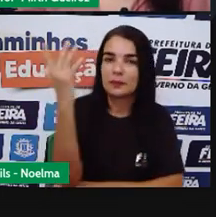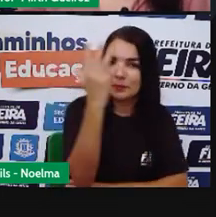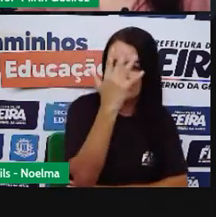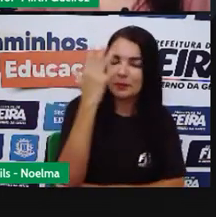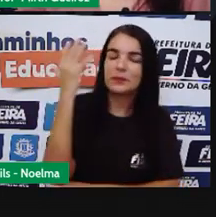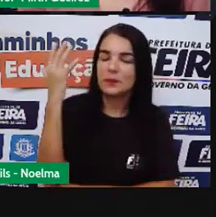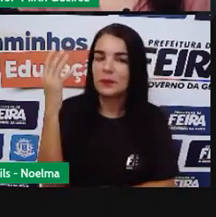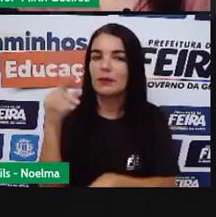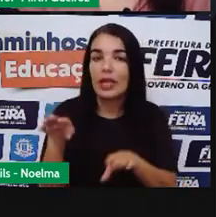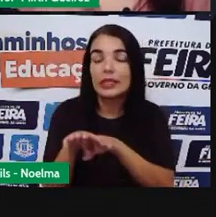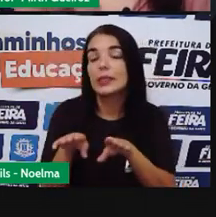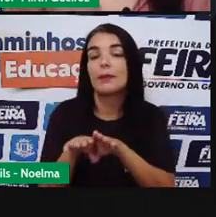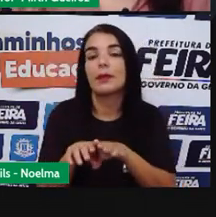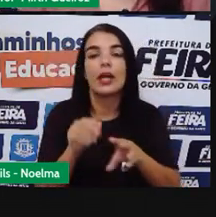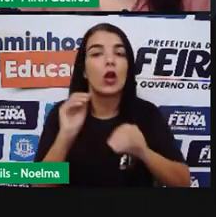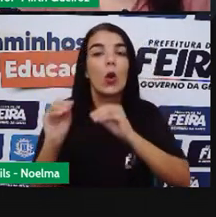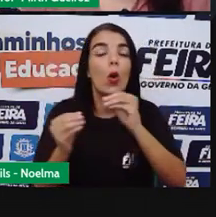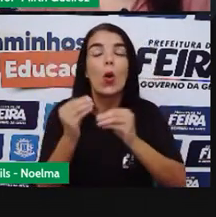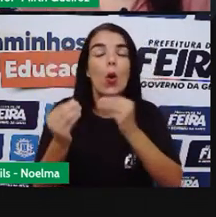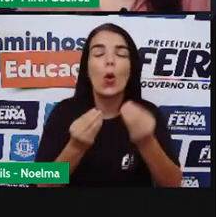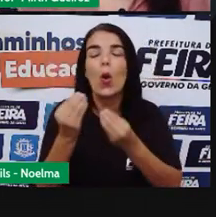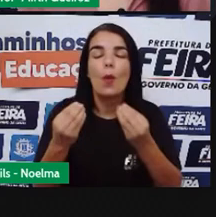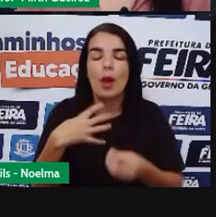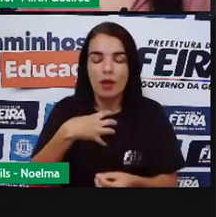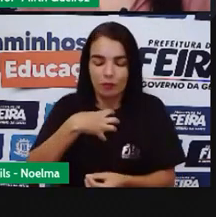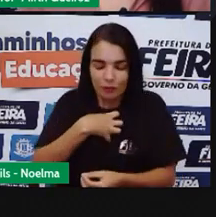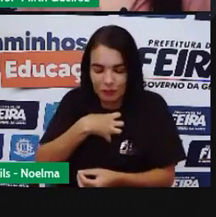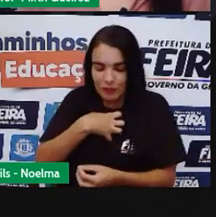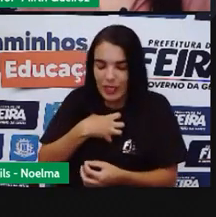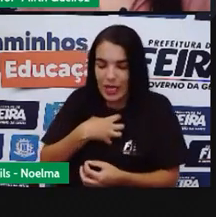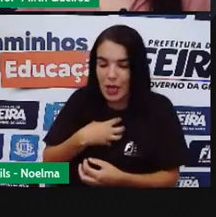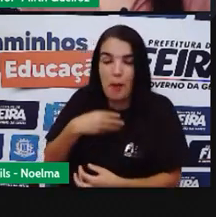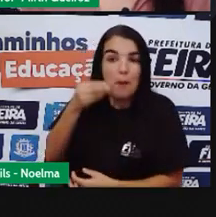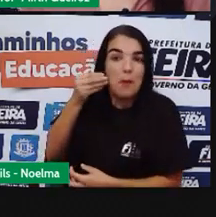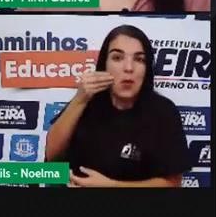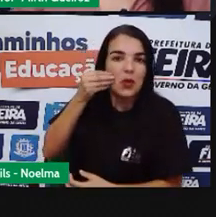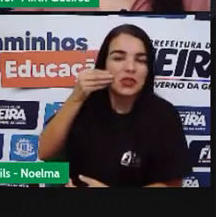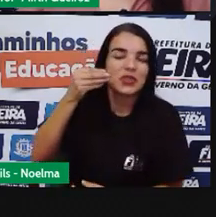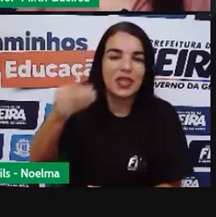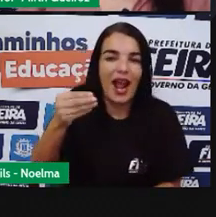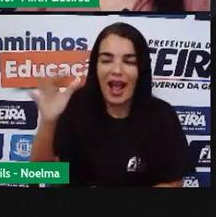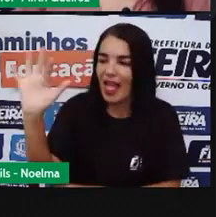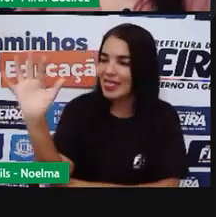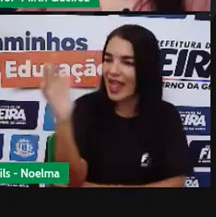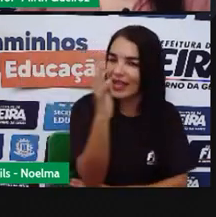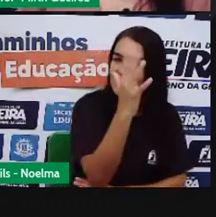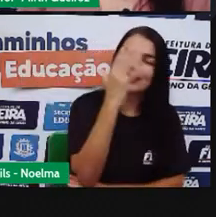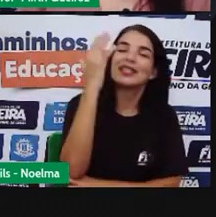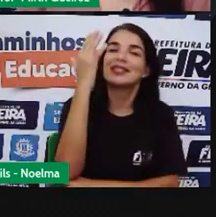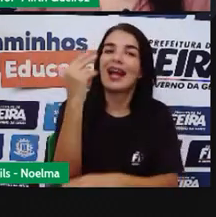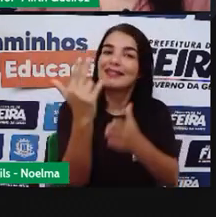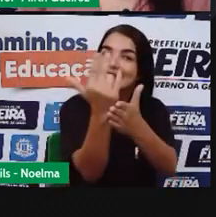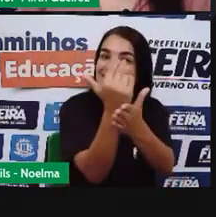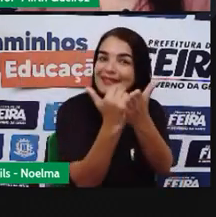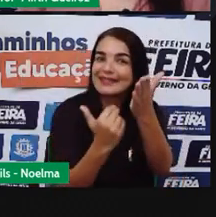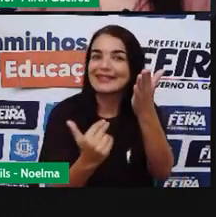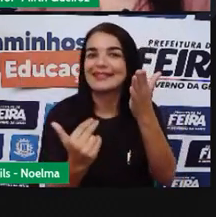sobre essa forma, né, de se expressar essa natureza a partir aí da